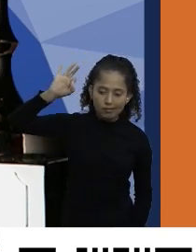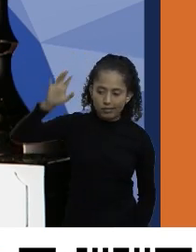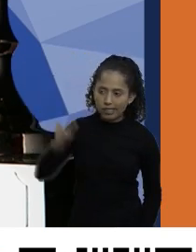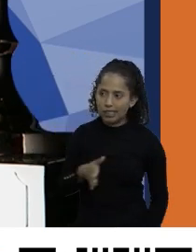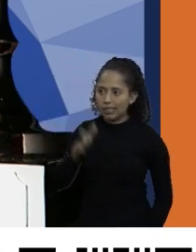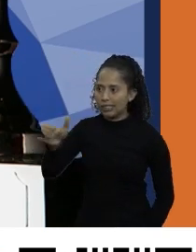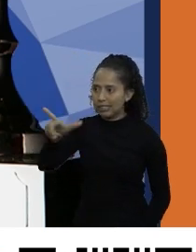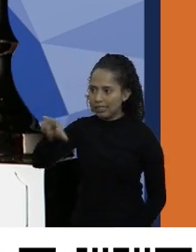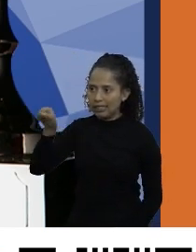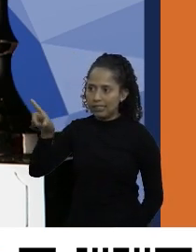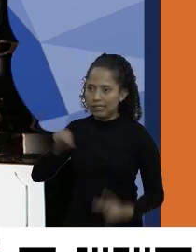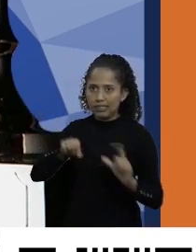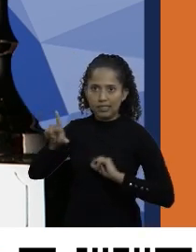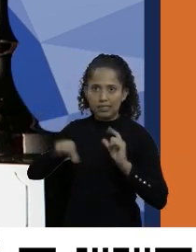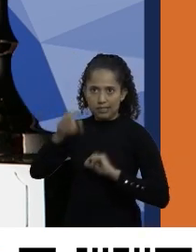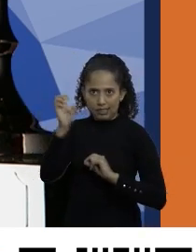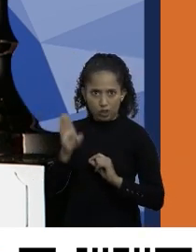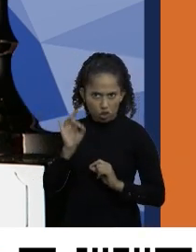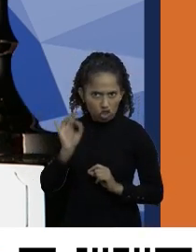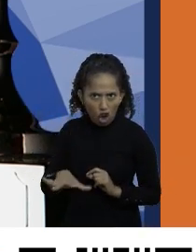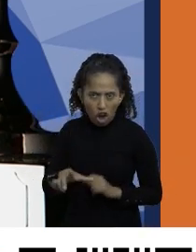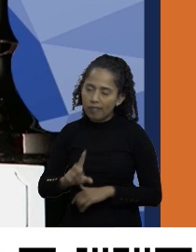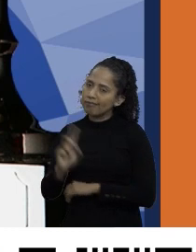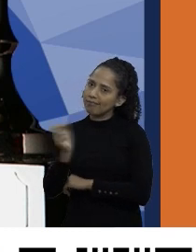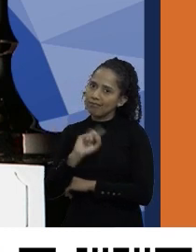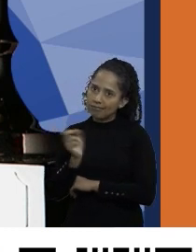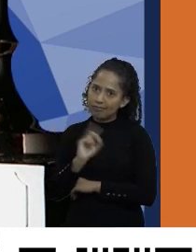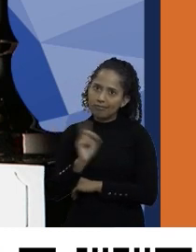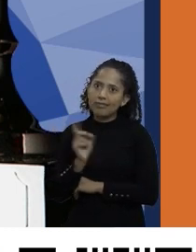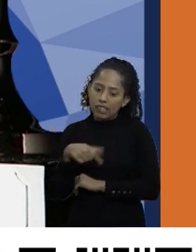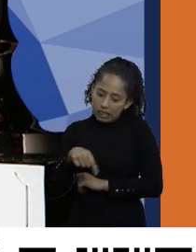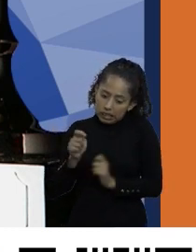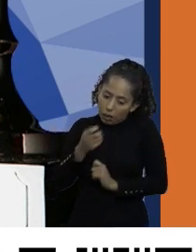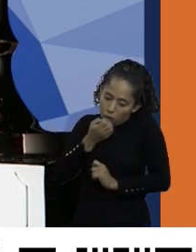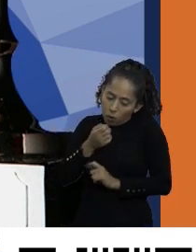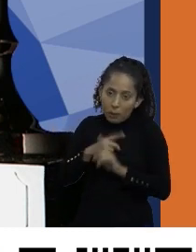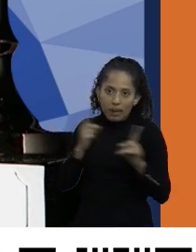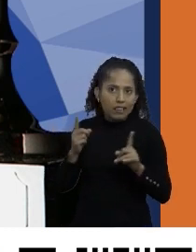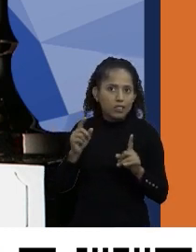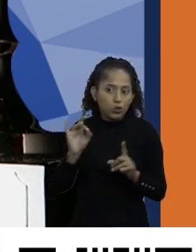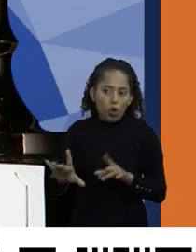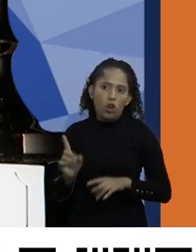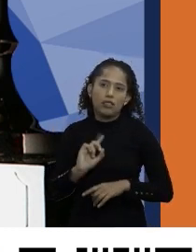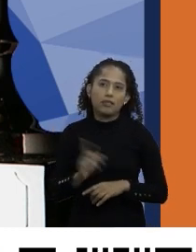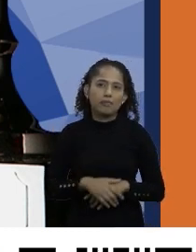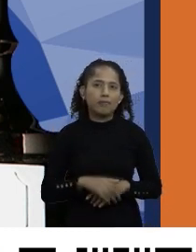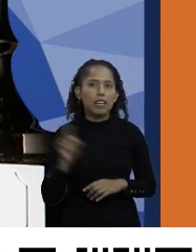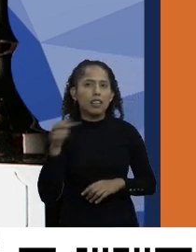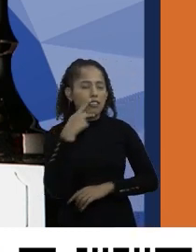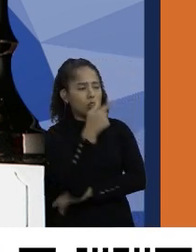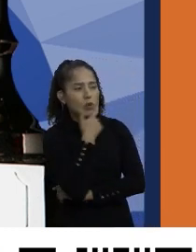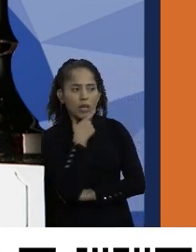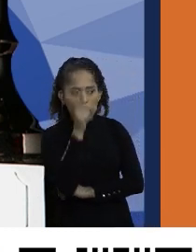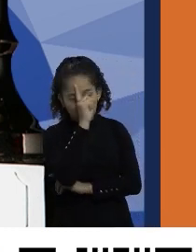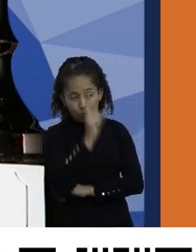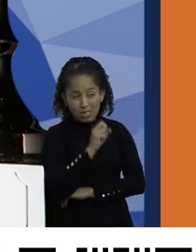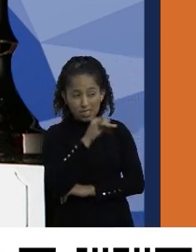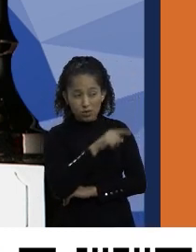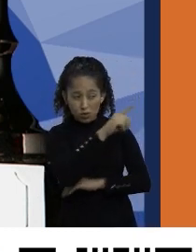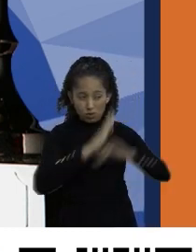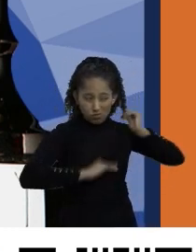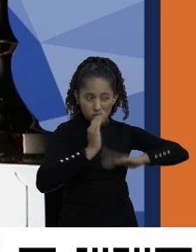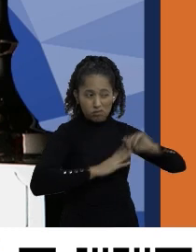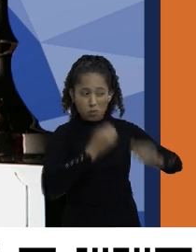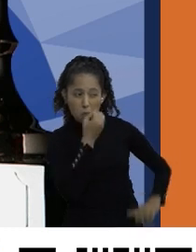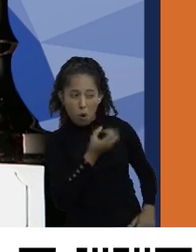brasileira? Não. Quando eu cheguei em São Paulo, o técnico virou para mim e falou assim, Giovanni, eu não sei se você vai ser um bom jogador de vôlei.